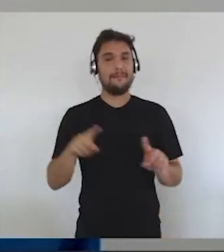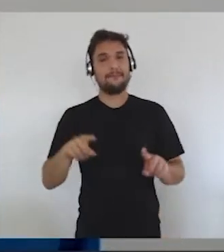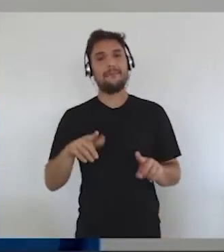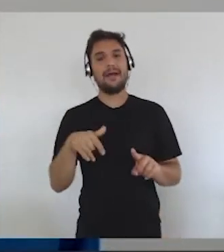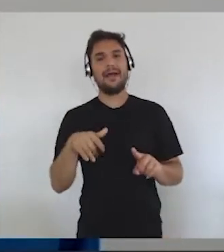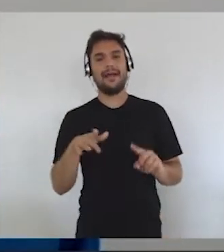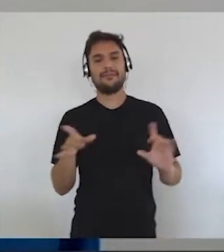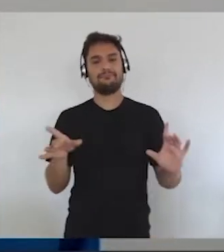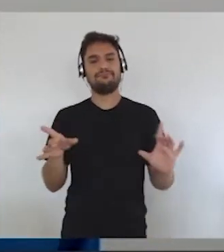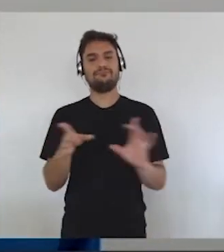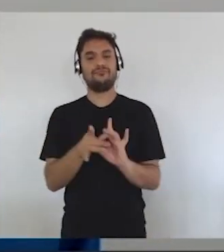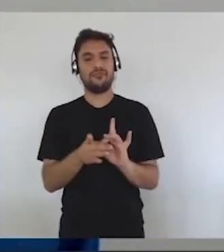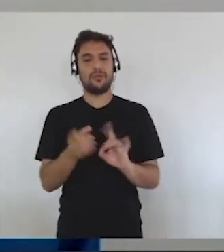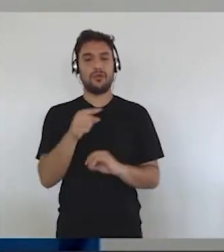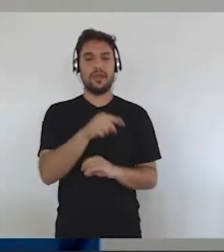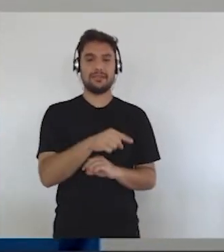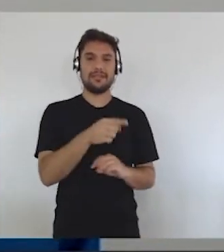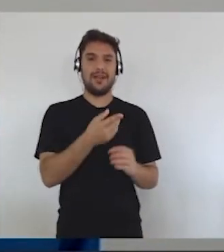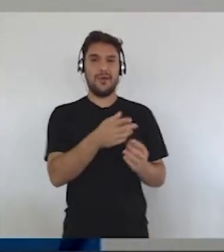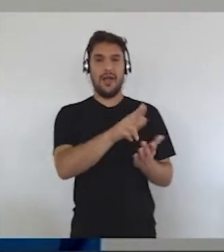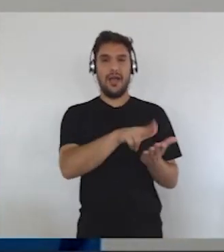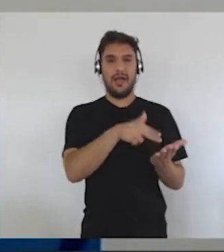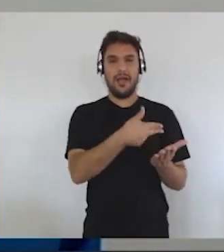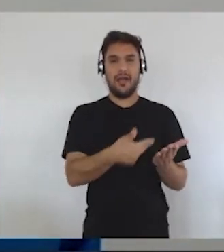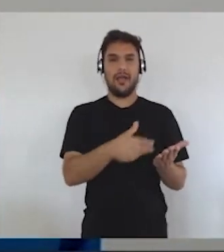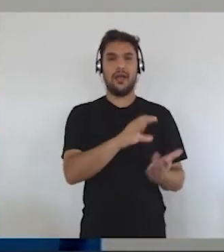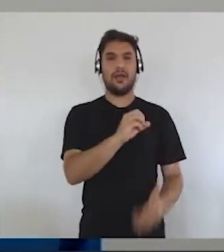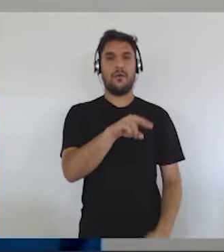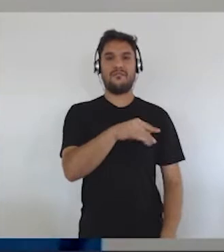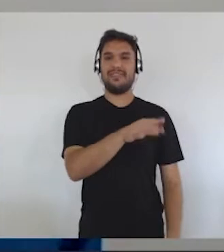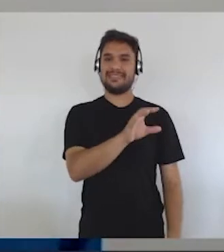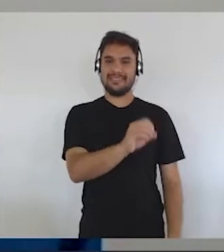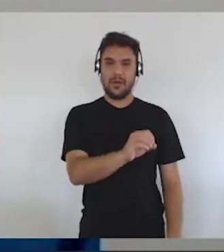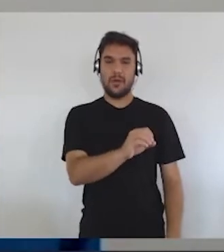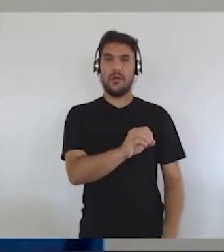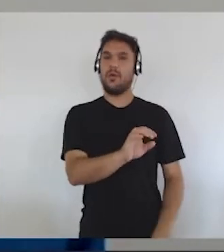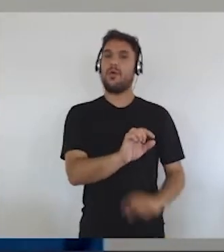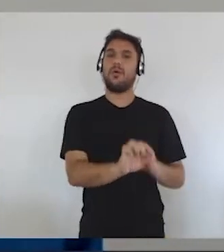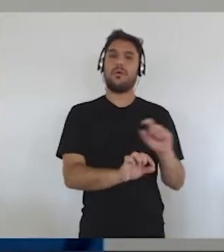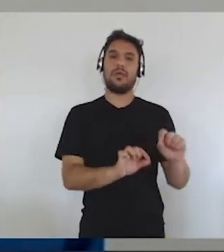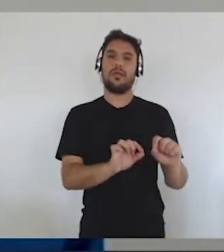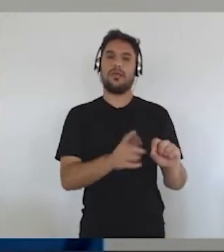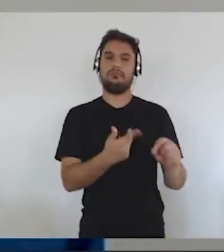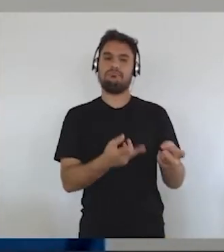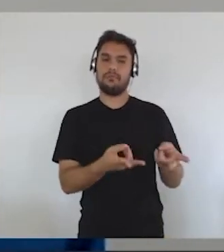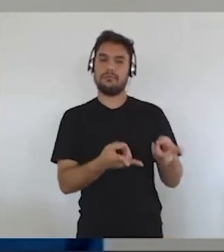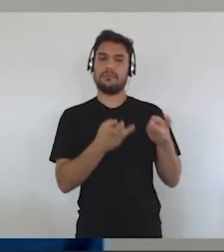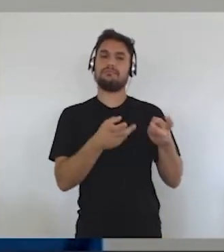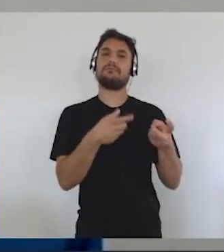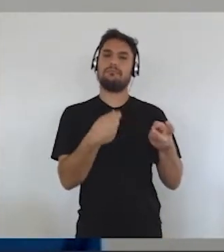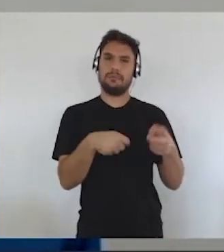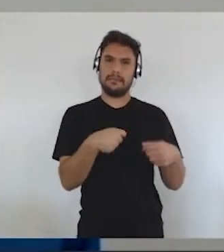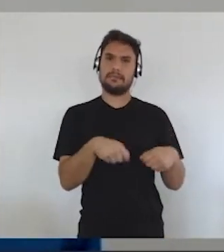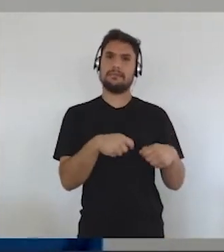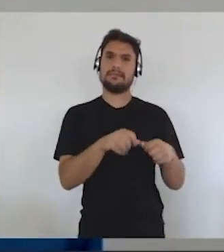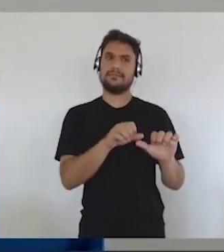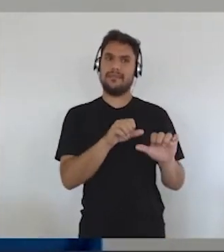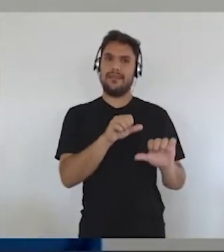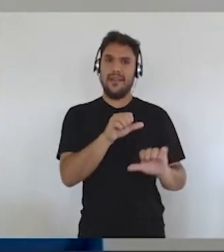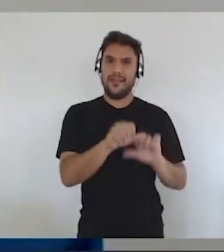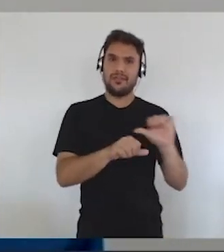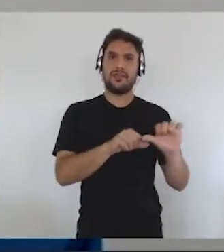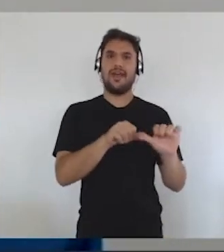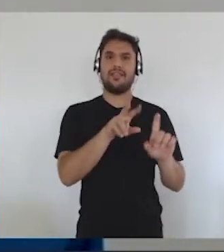vinculação à convenção, de um modo geral, precisou ser repensado